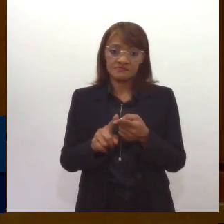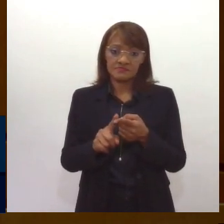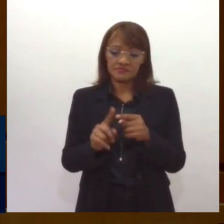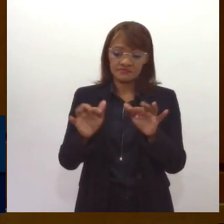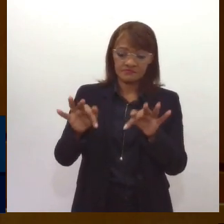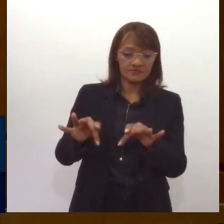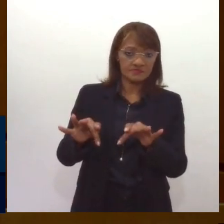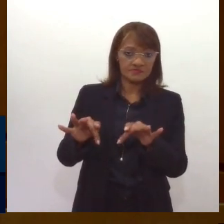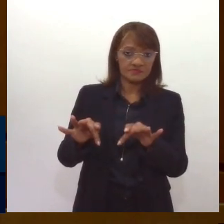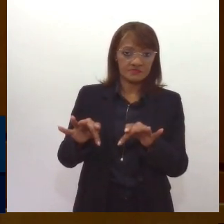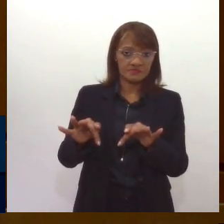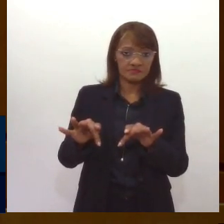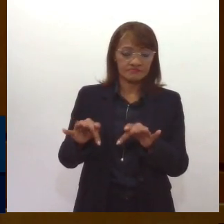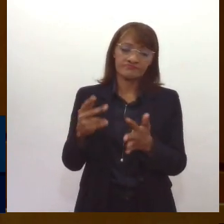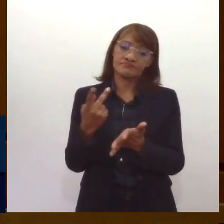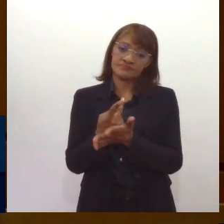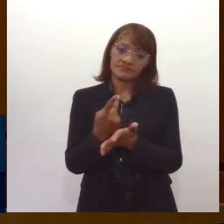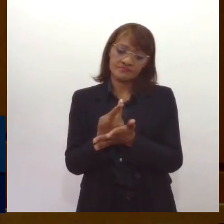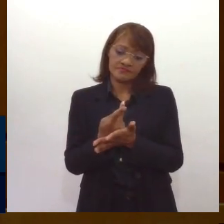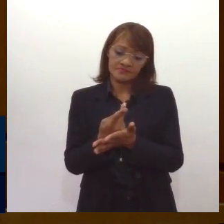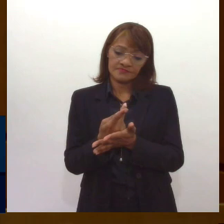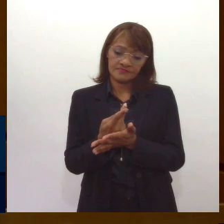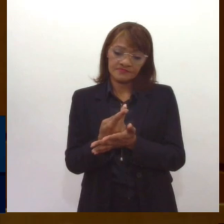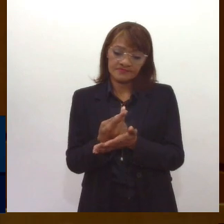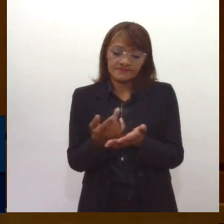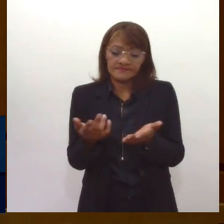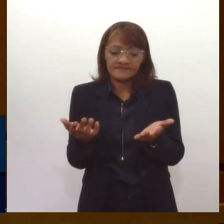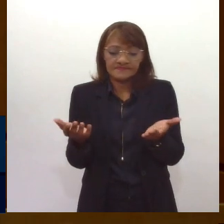presidente, eu quero